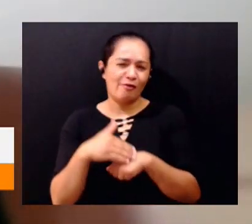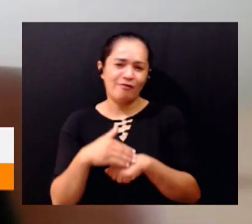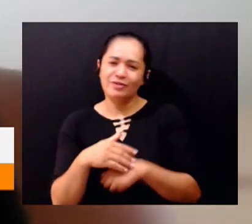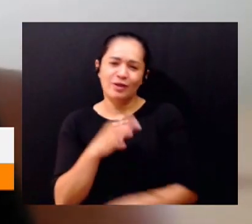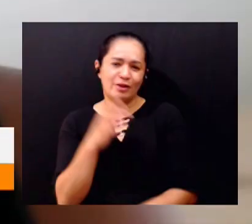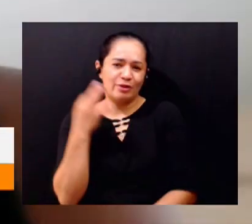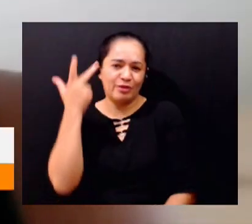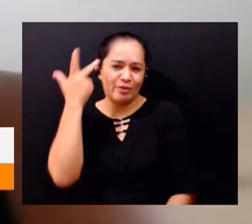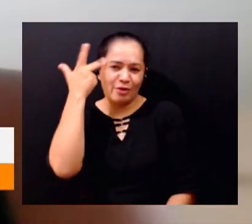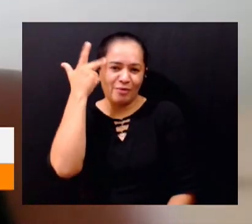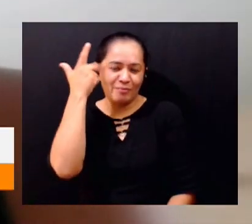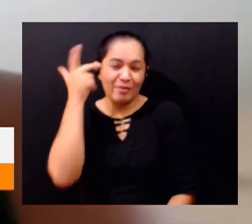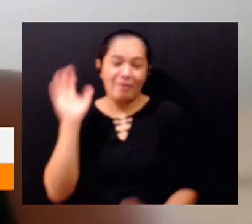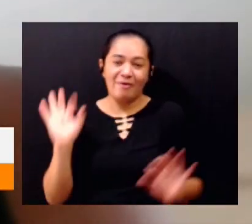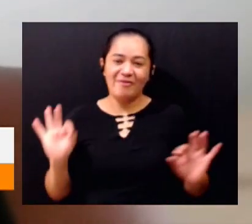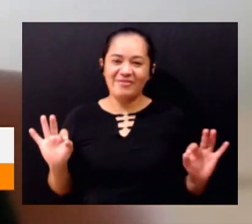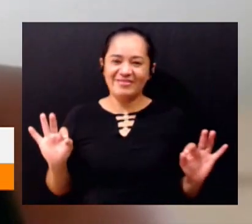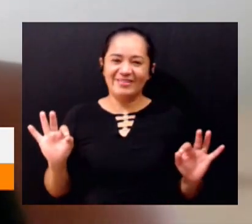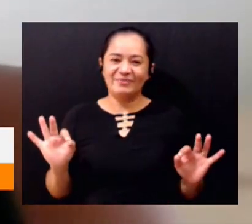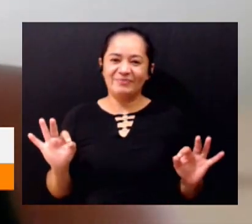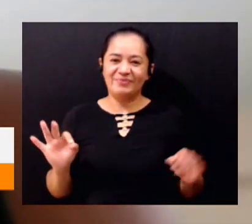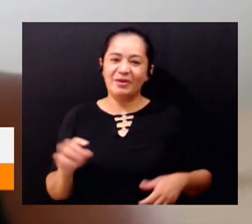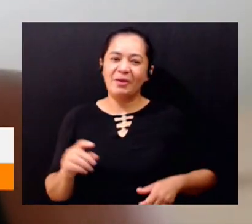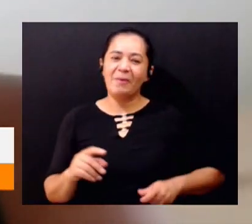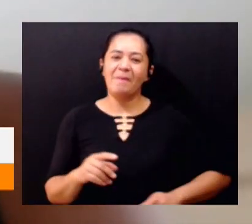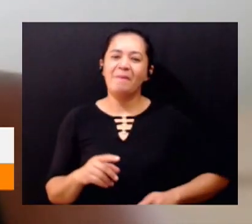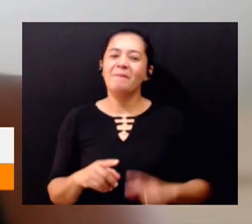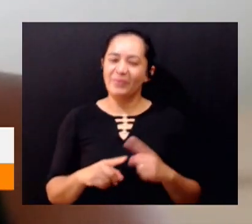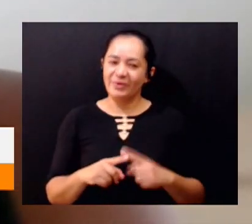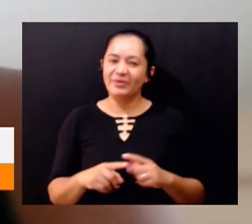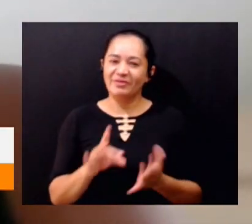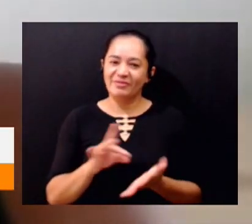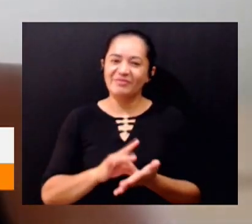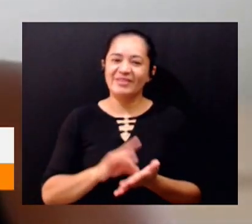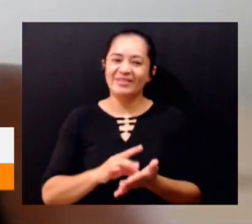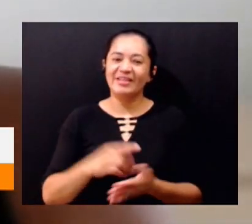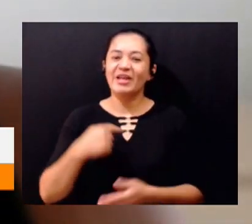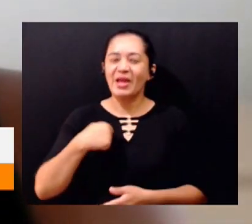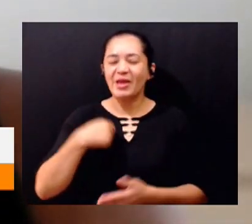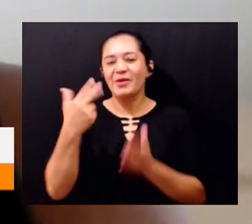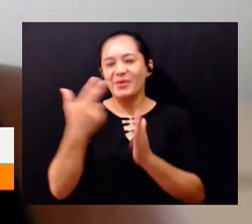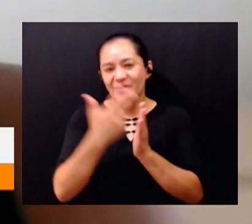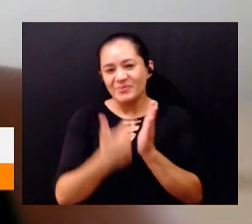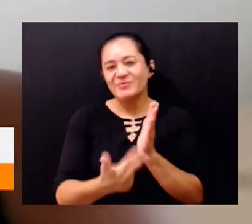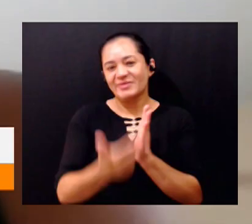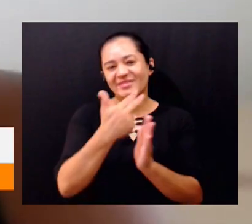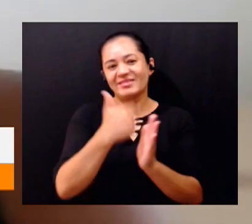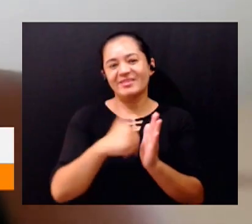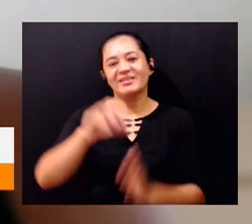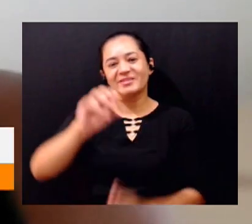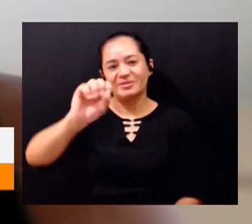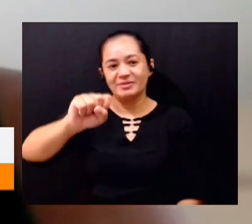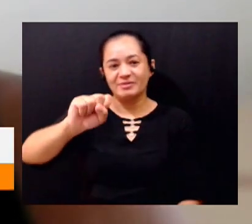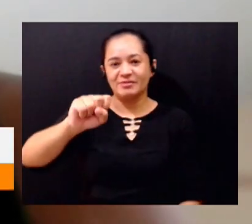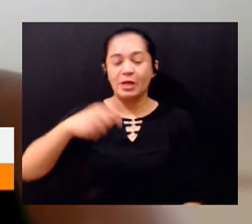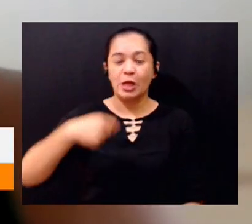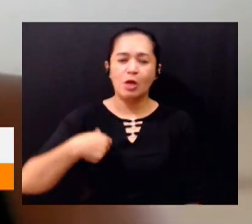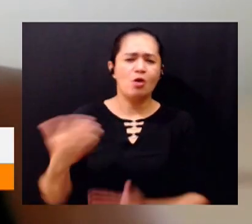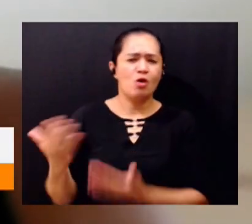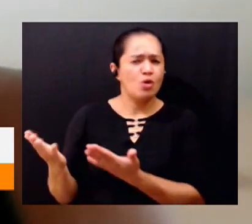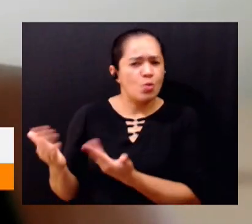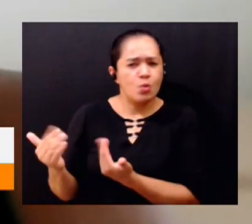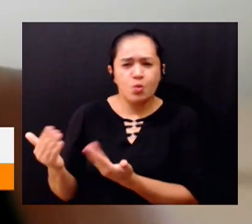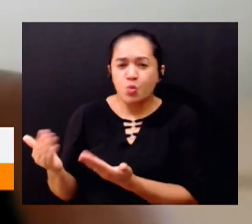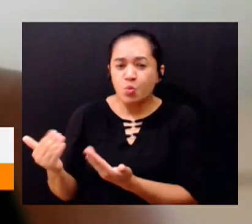ter que te desmascarar, porque realmente eu fui desenhista do estúdio, eu era bem jovem, né? Então, isso é uma coisa,